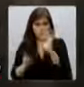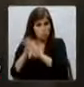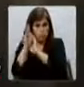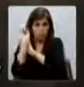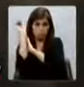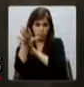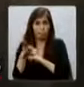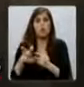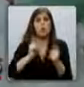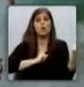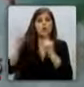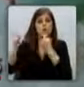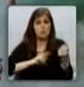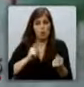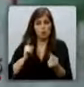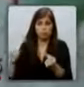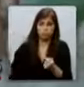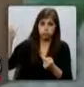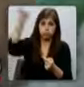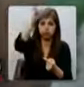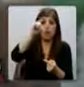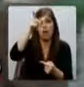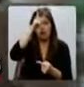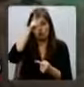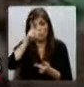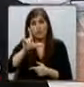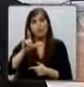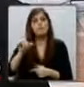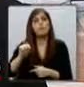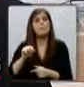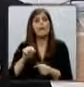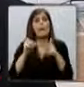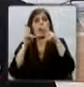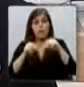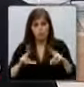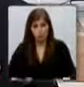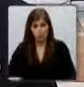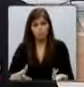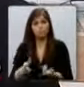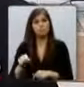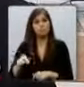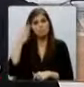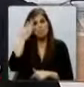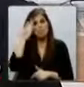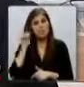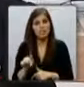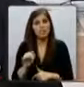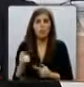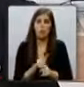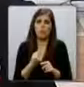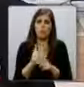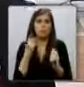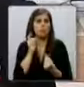transporte será feito via aérea para a Jordânia e para o l achamos que isto era digamos algo fundamental